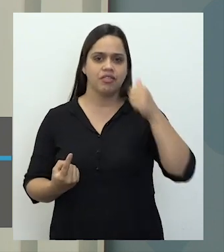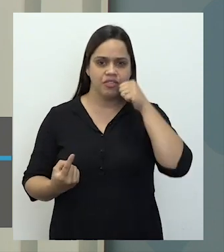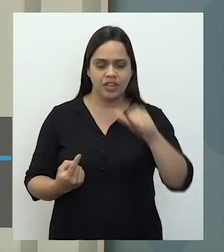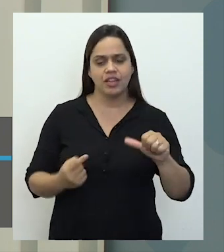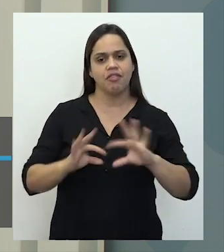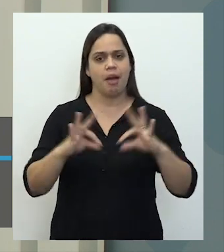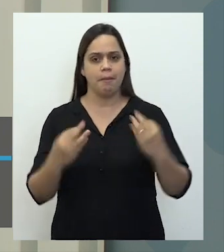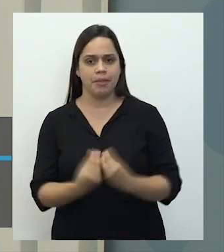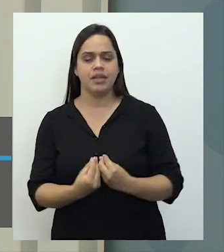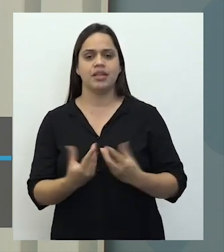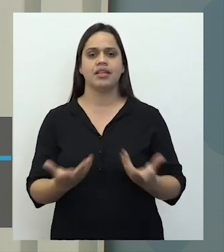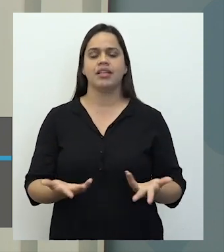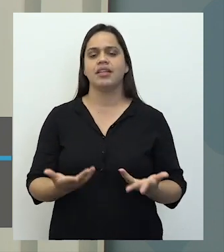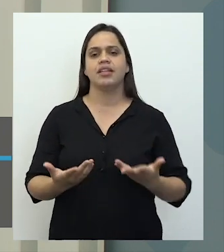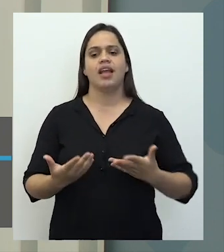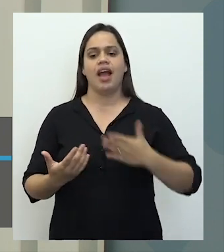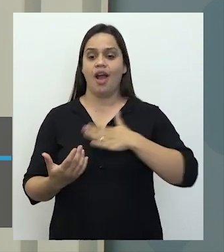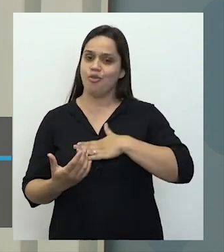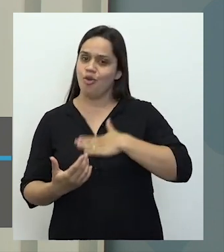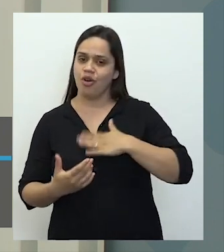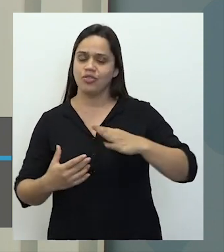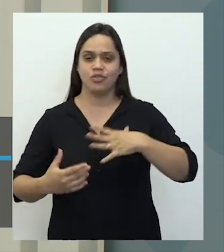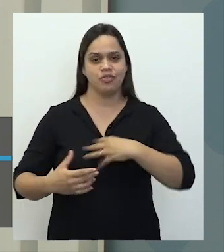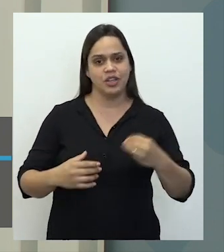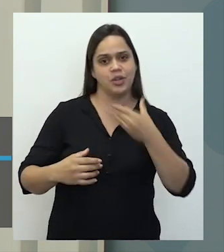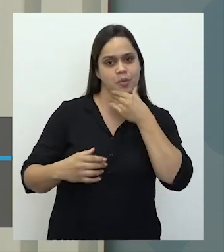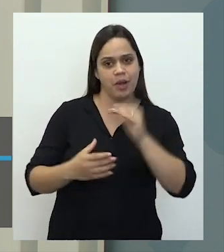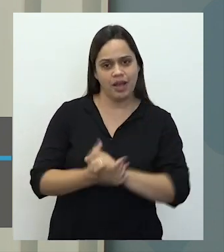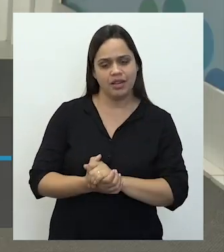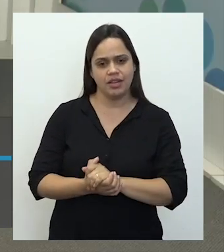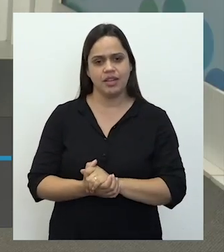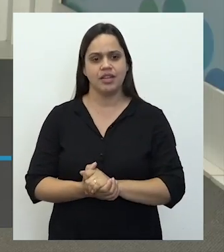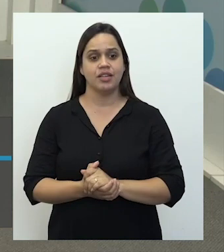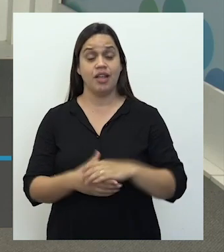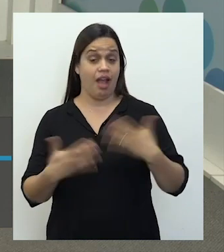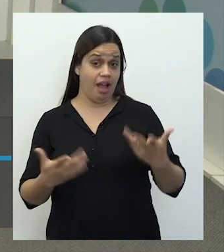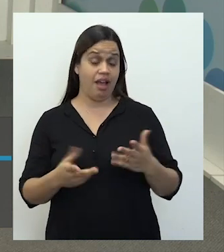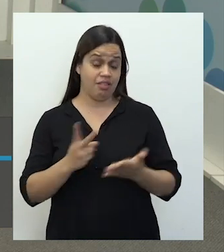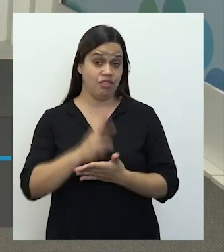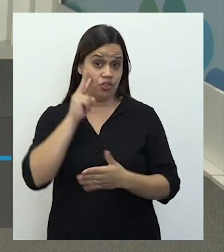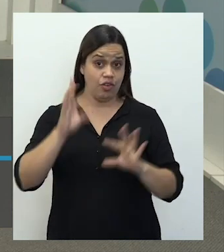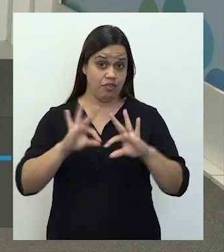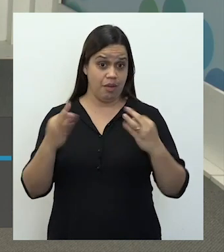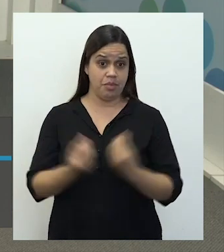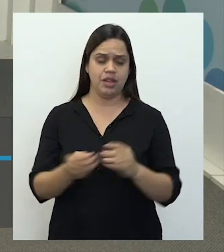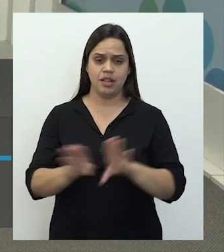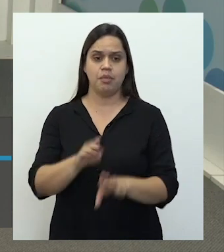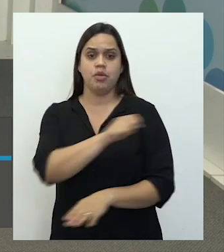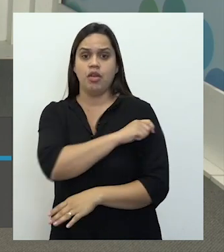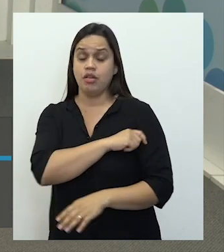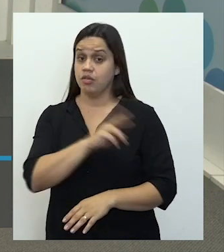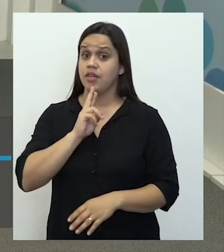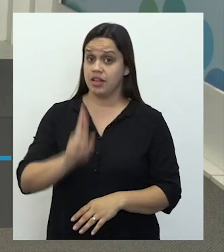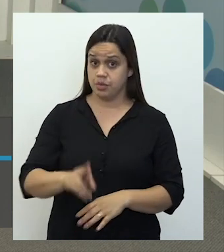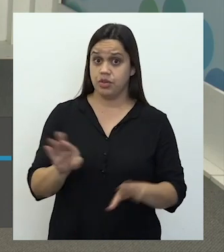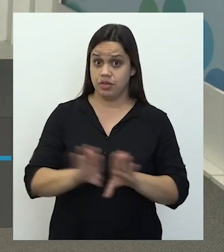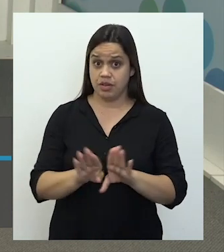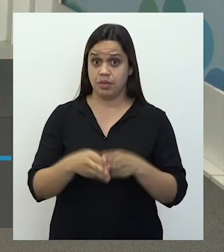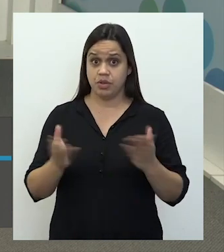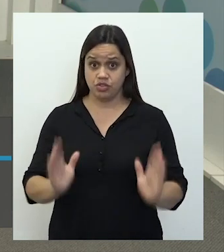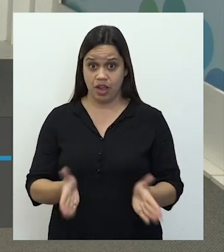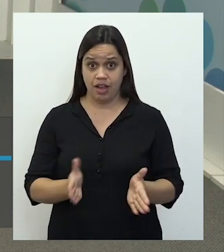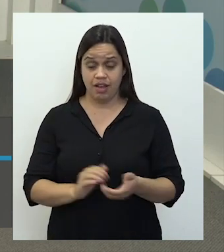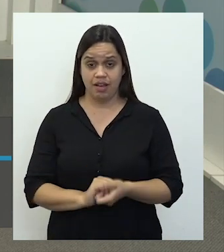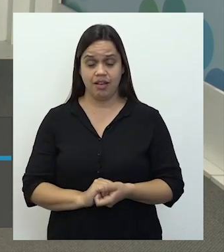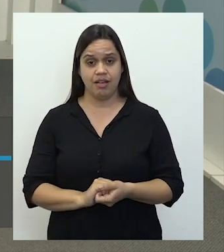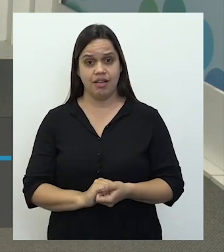família, deixa eu ver o que mais, com minha filha e meu marido. As professoras gostam de família, né? Muito família. E os alunos também estão conseguindo já responder? Estamos